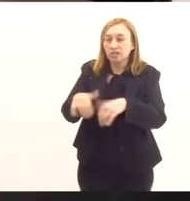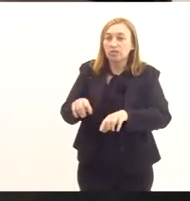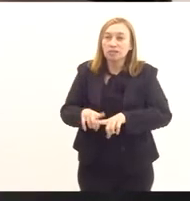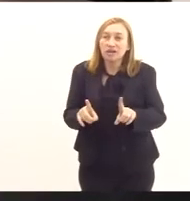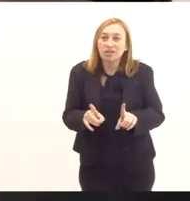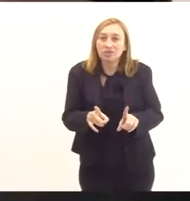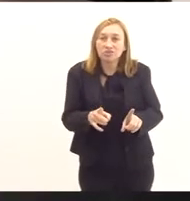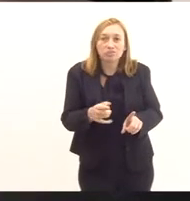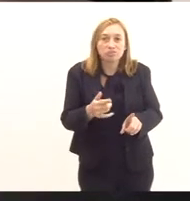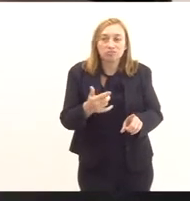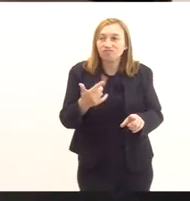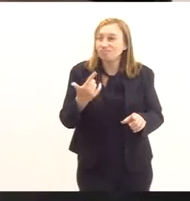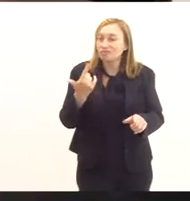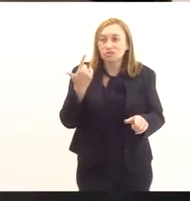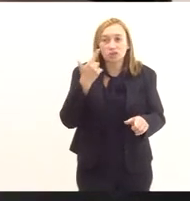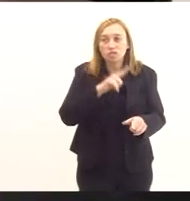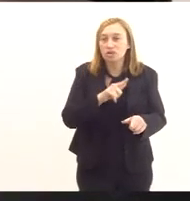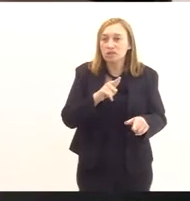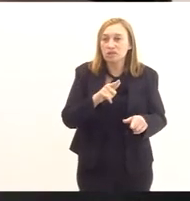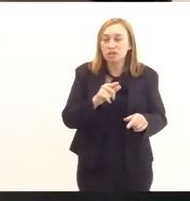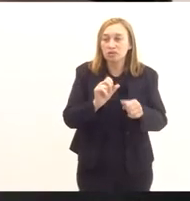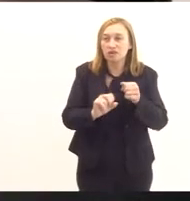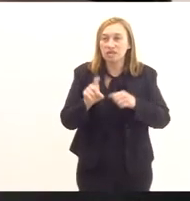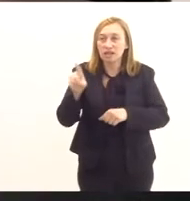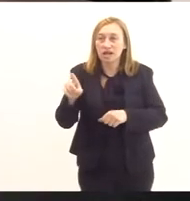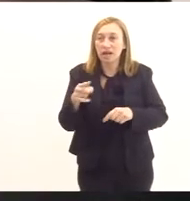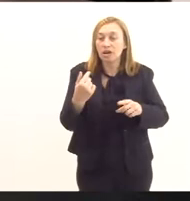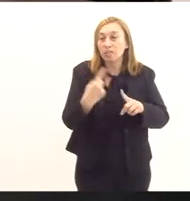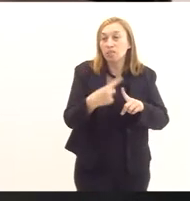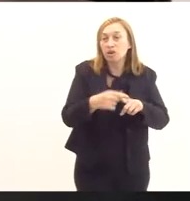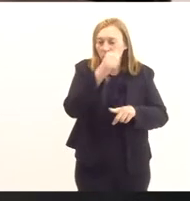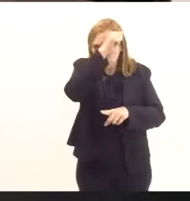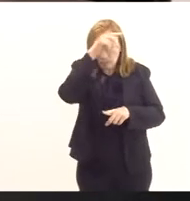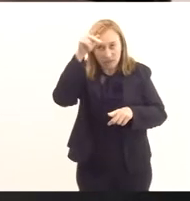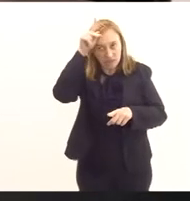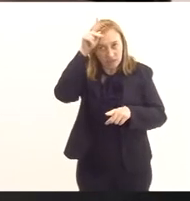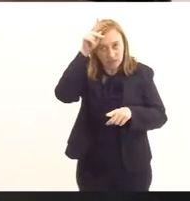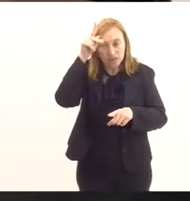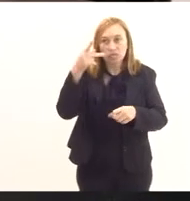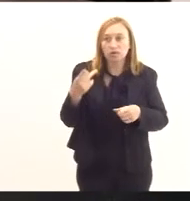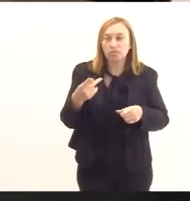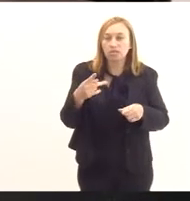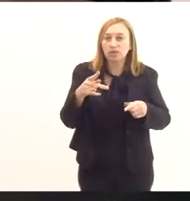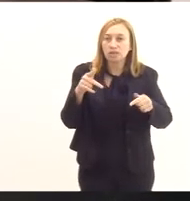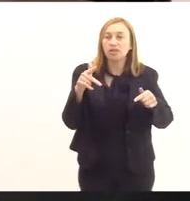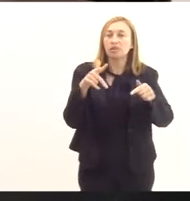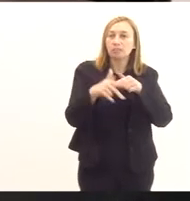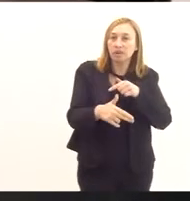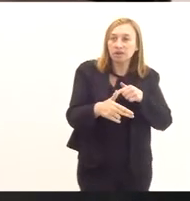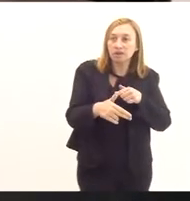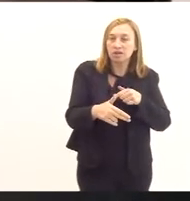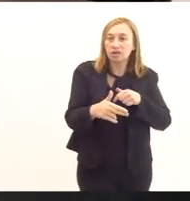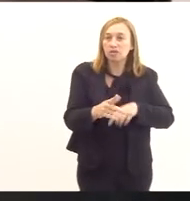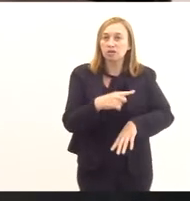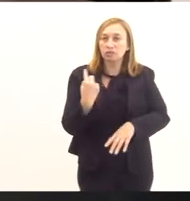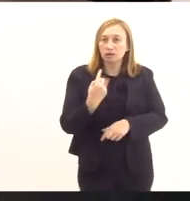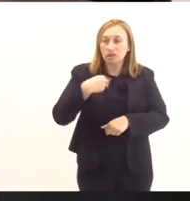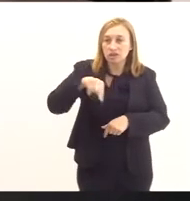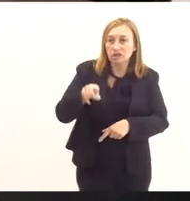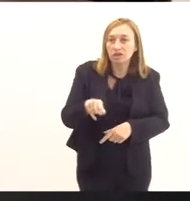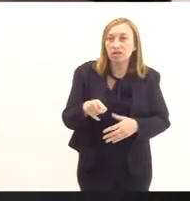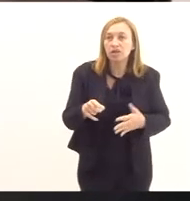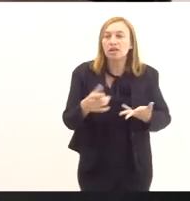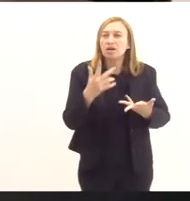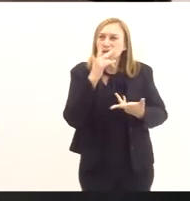frustradas pelo prefeito que insisto cria sempre obstáculos a atividade do Parlamento me